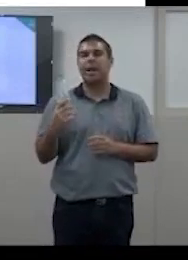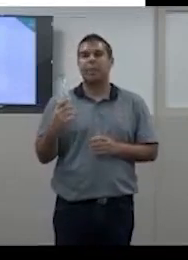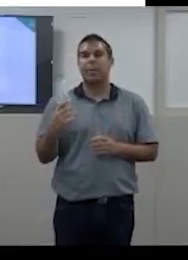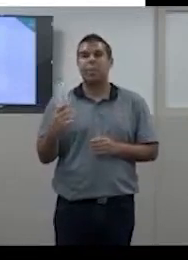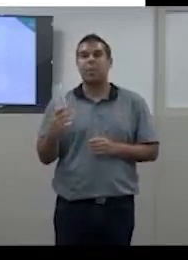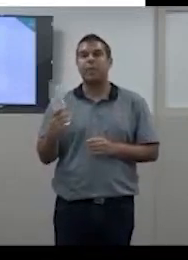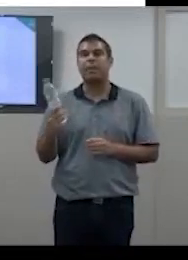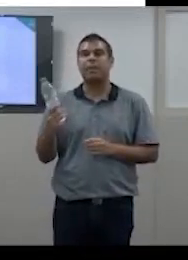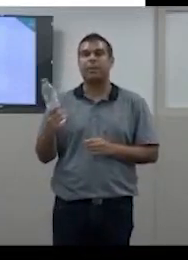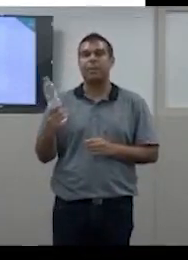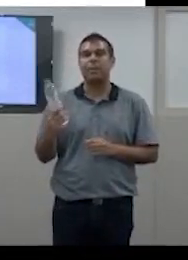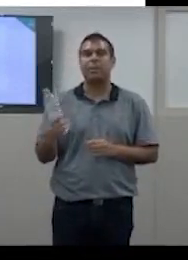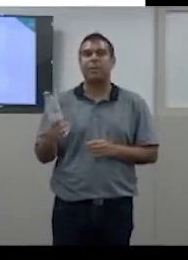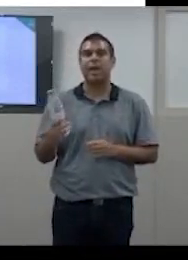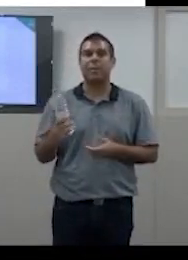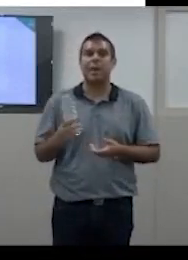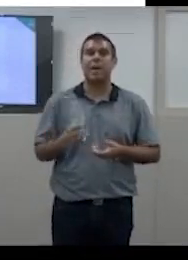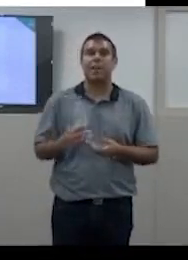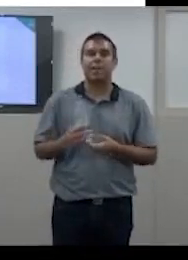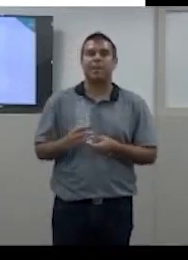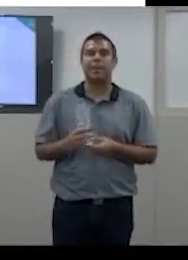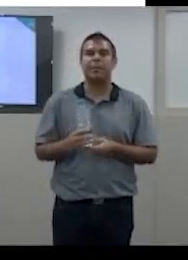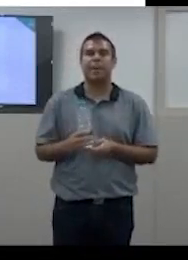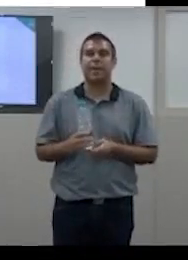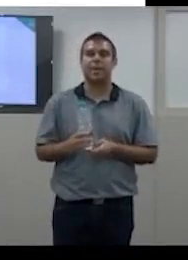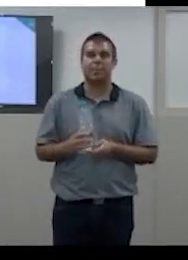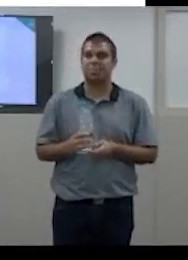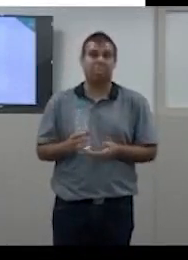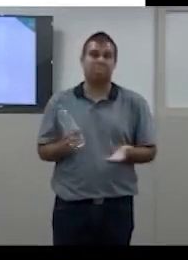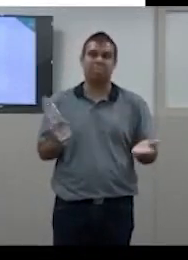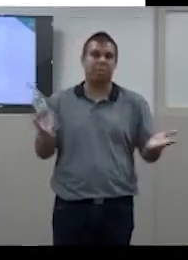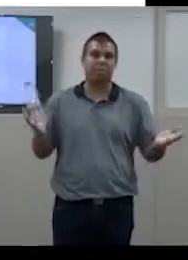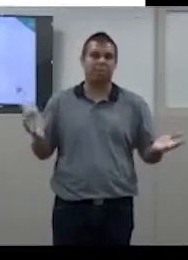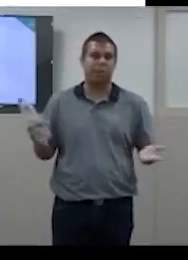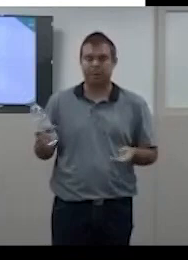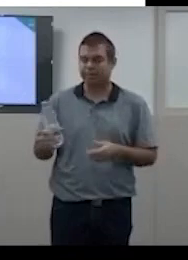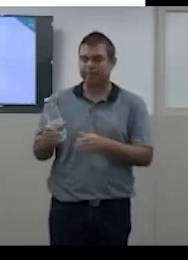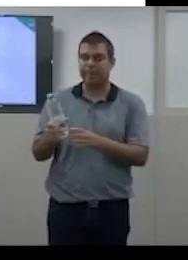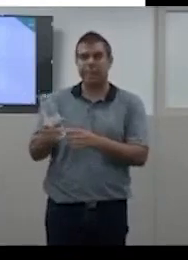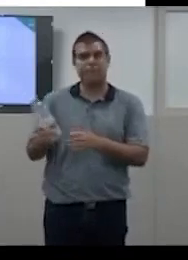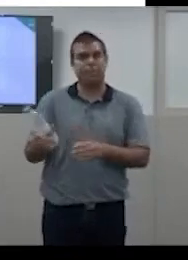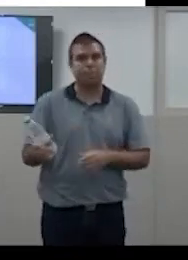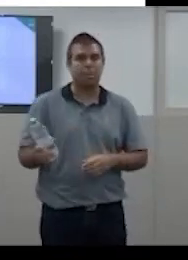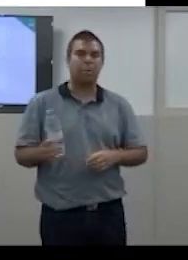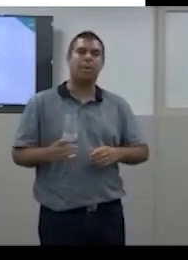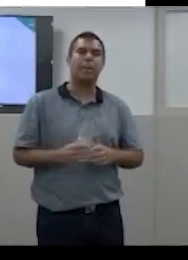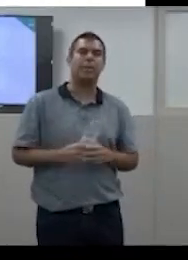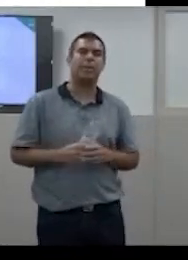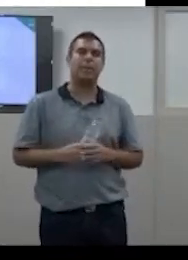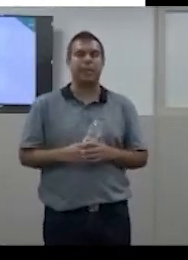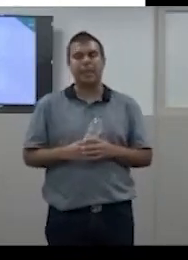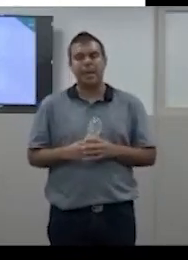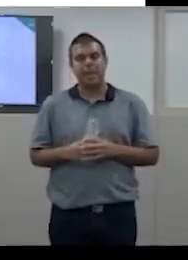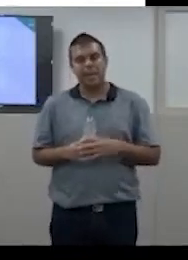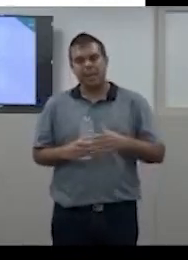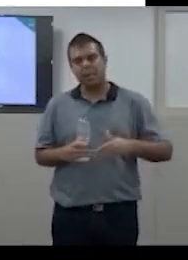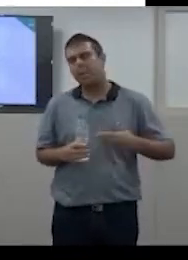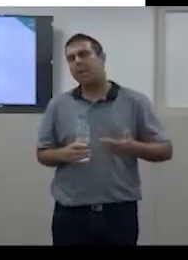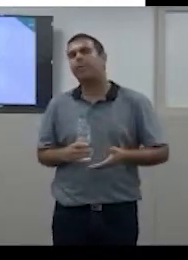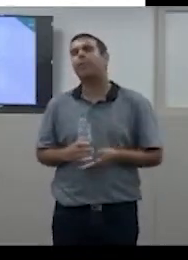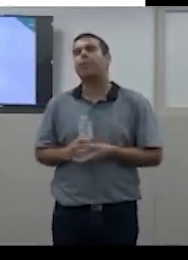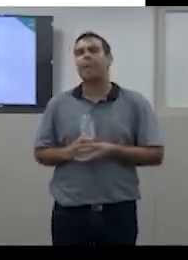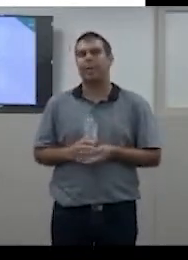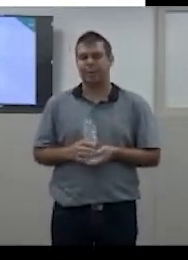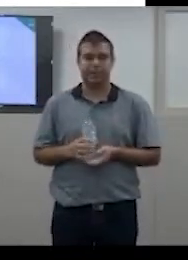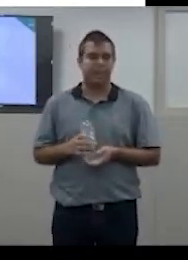posso usar essa água, tem alguma restrição para mim usar essa água para estar fazendo um macarrão? Não, de boa, pego, coloco ali então na panela